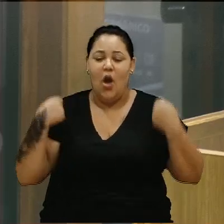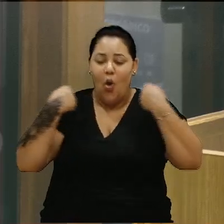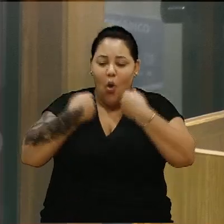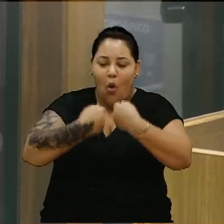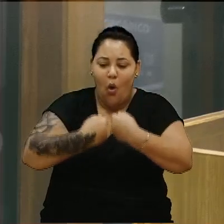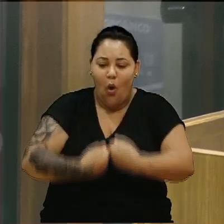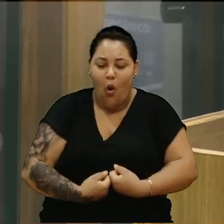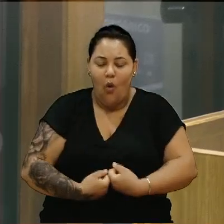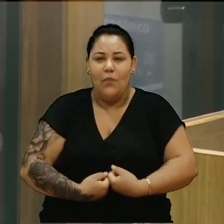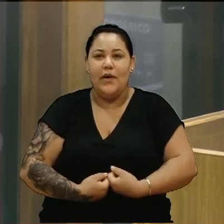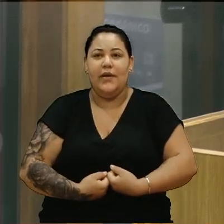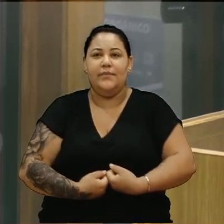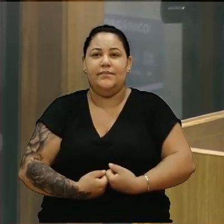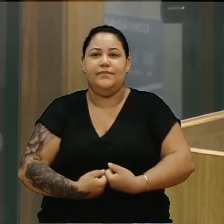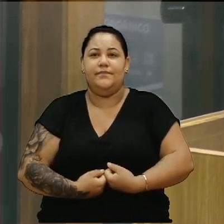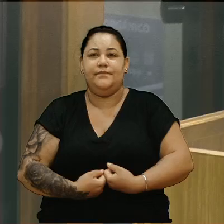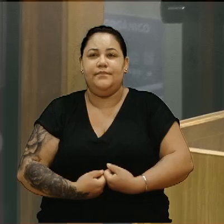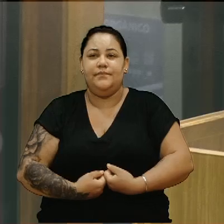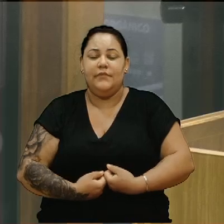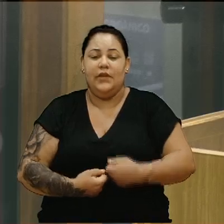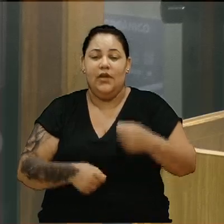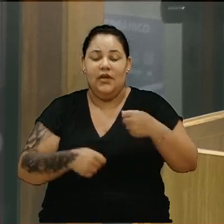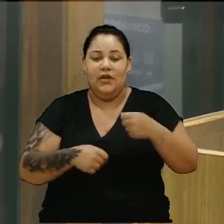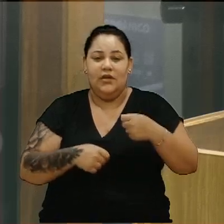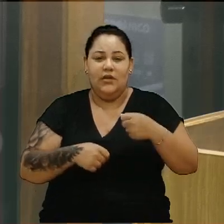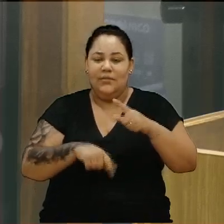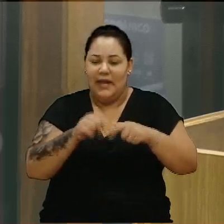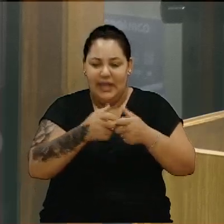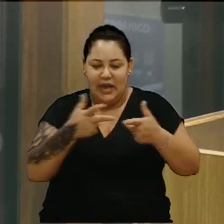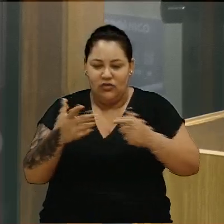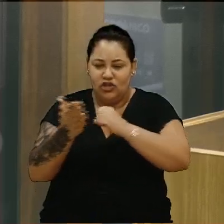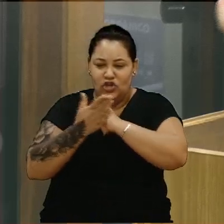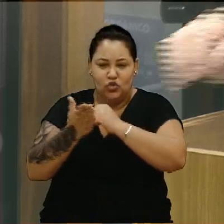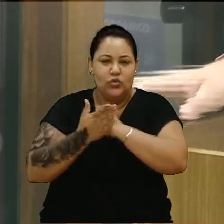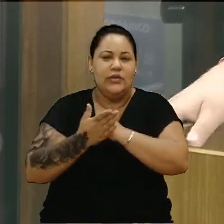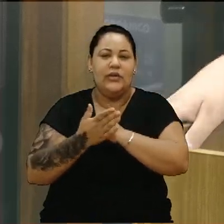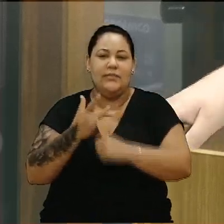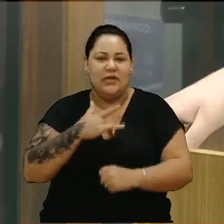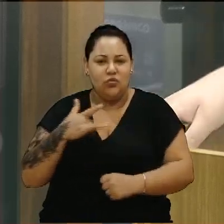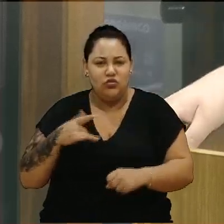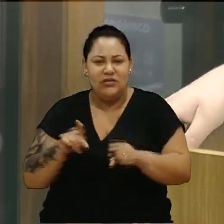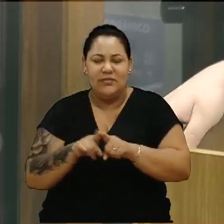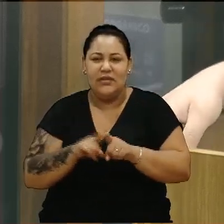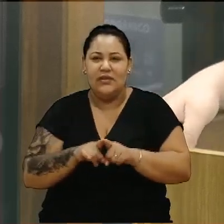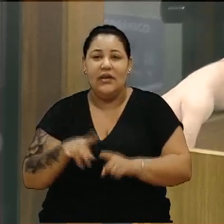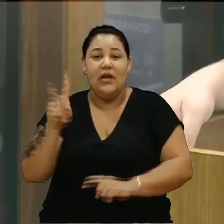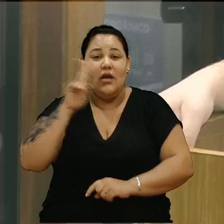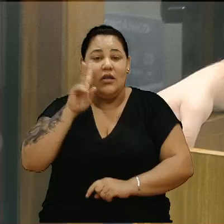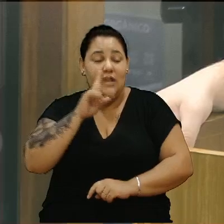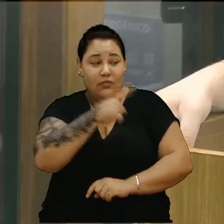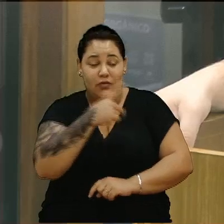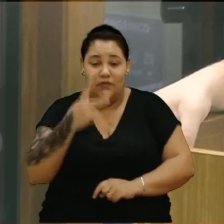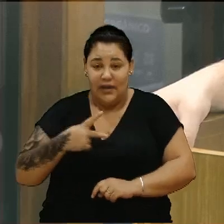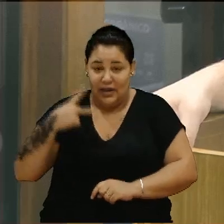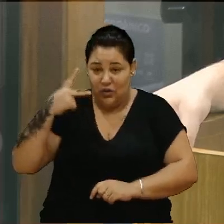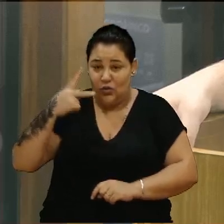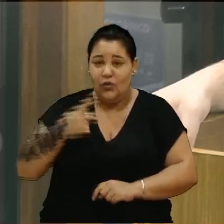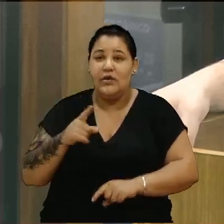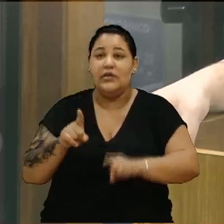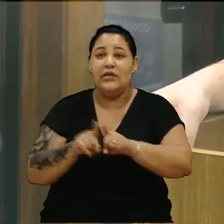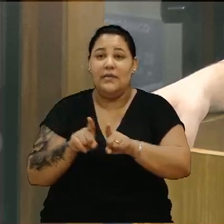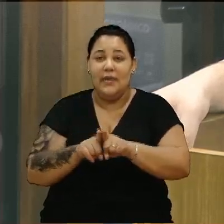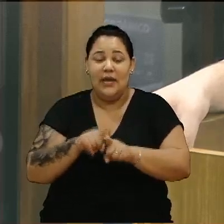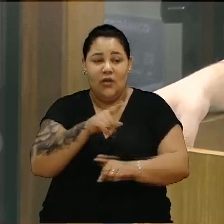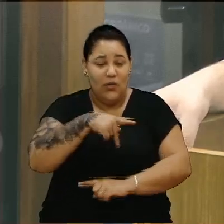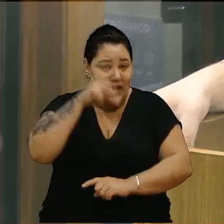roupas, equipamentos de primeiros socorros. Inclusive, lembro que o vereador Daniel Santos também esteve lá conosco, nos ajudando a conhecer a estrutura. O vereador